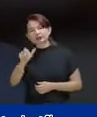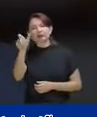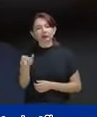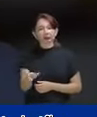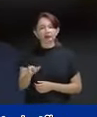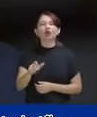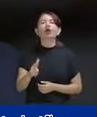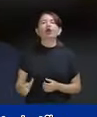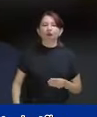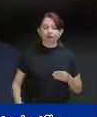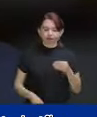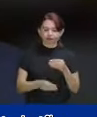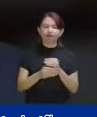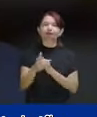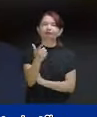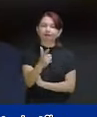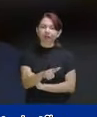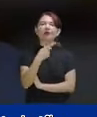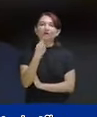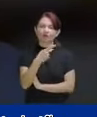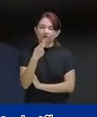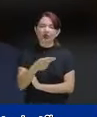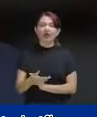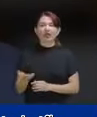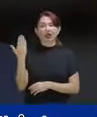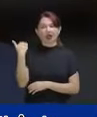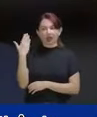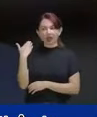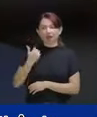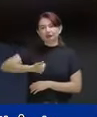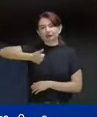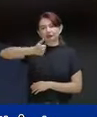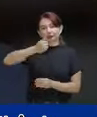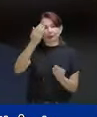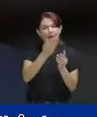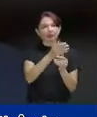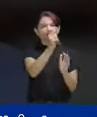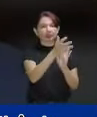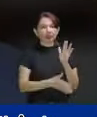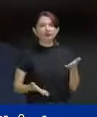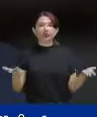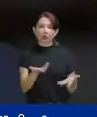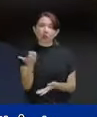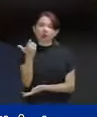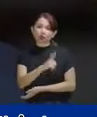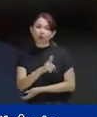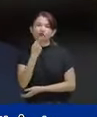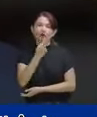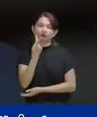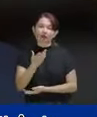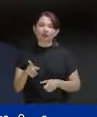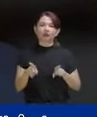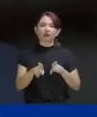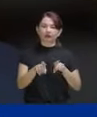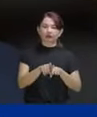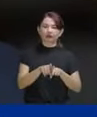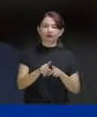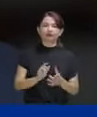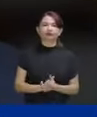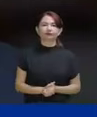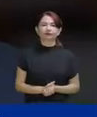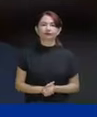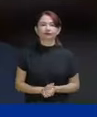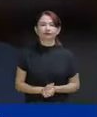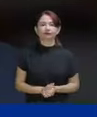ele reitera todas as alegações suscitadas nos primeiros embargos, adicionando nesta assentada tão somente